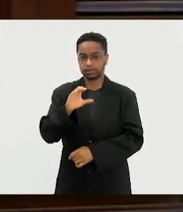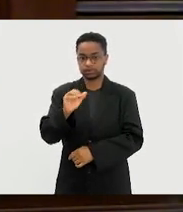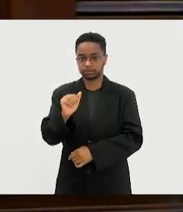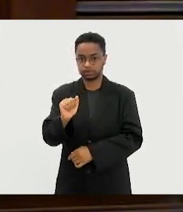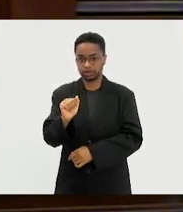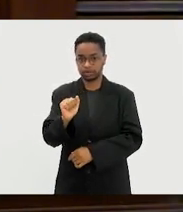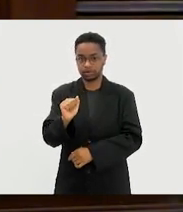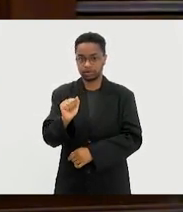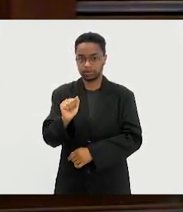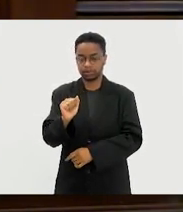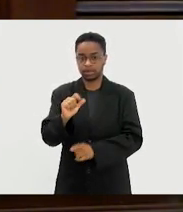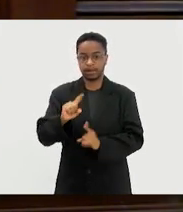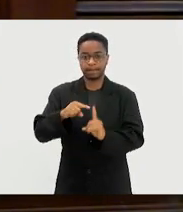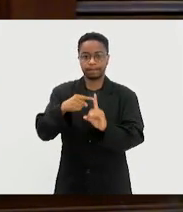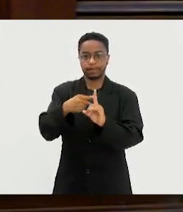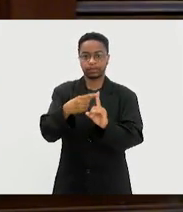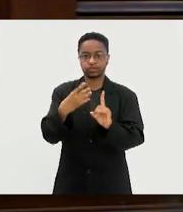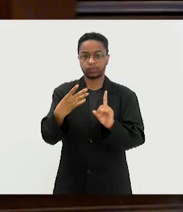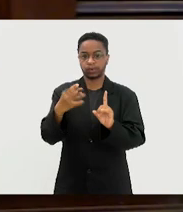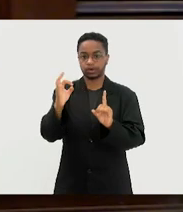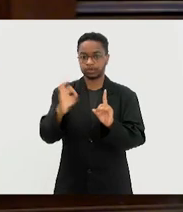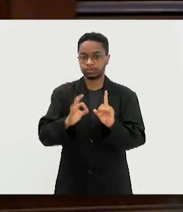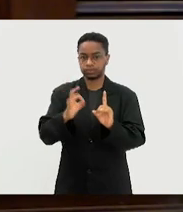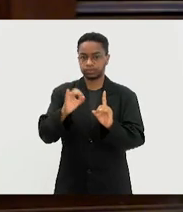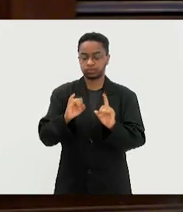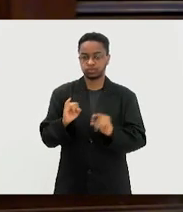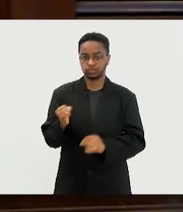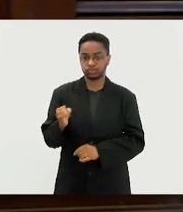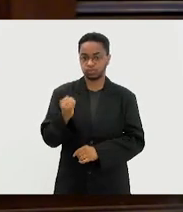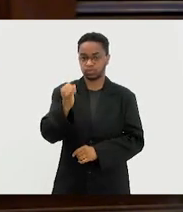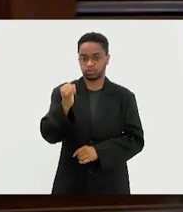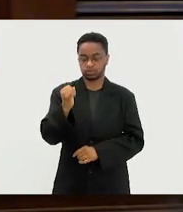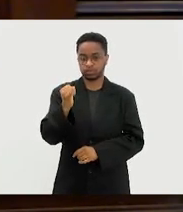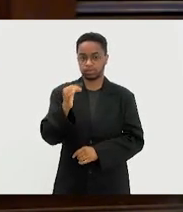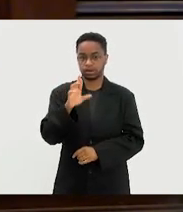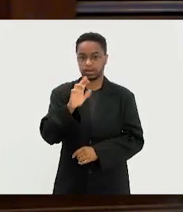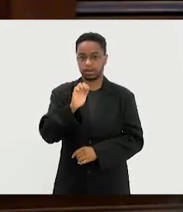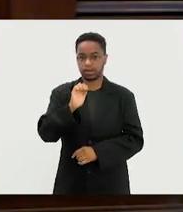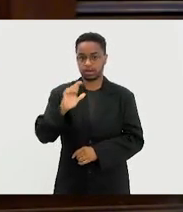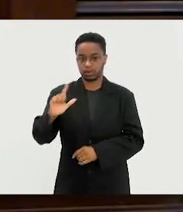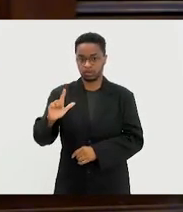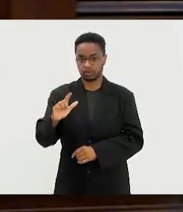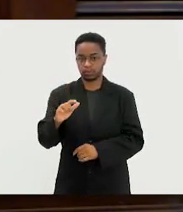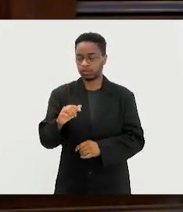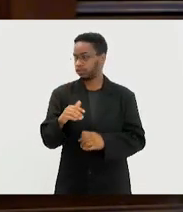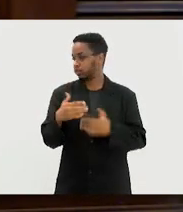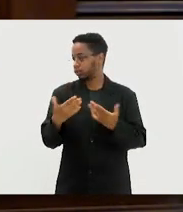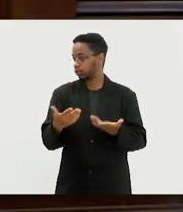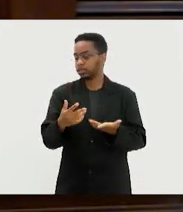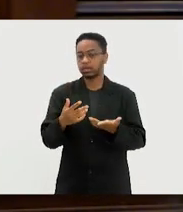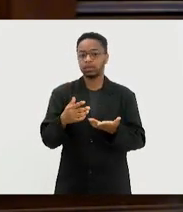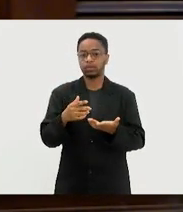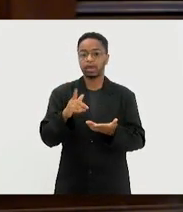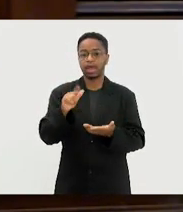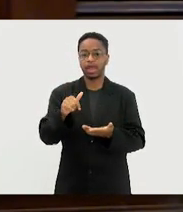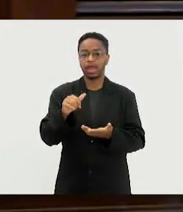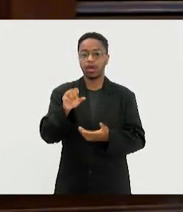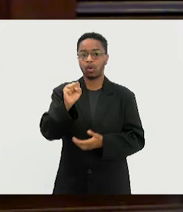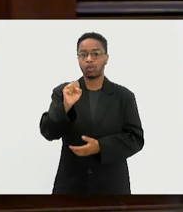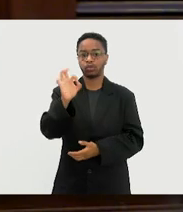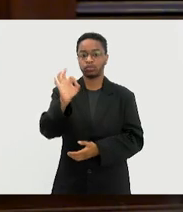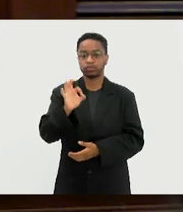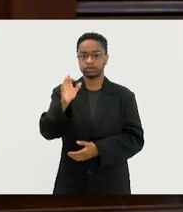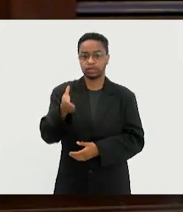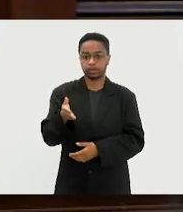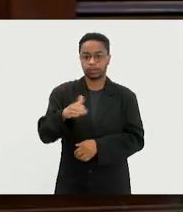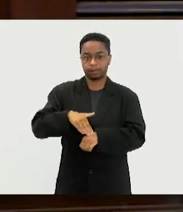mais 4% de juro real. Isso dá mais de 8% ao